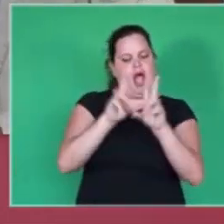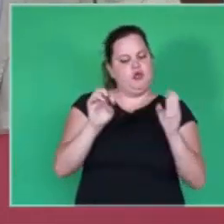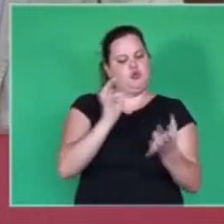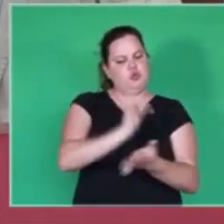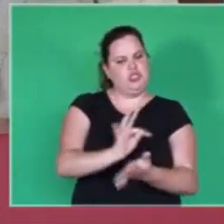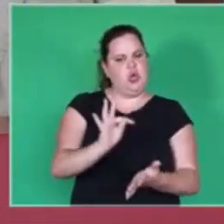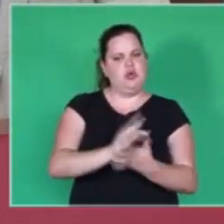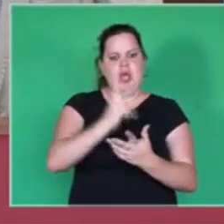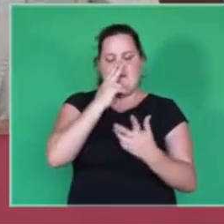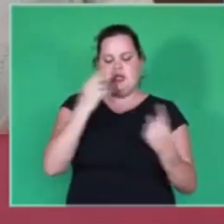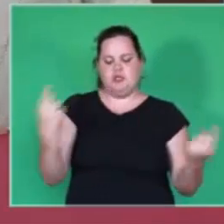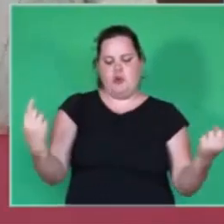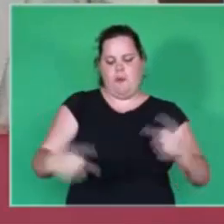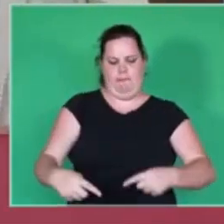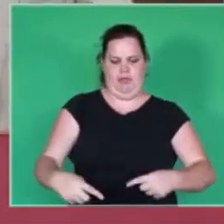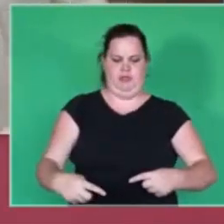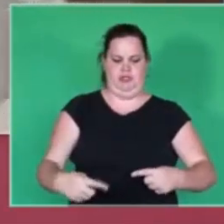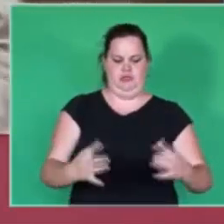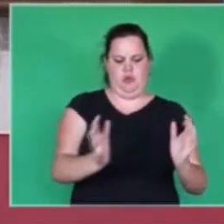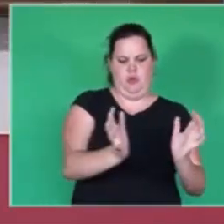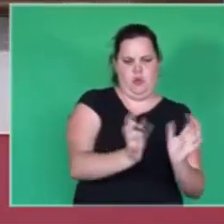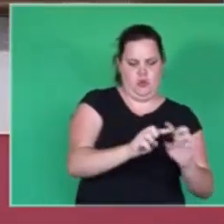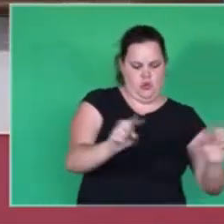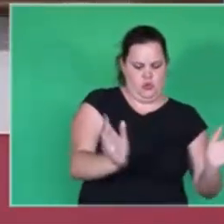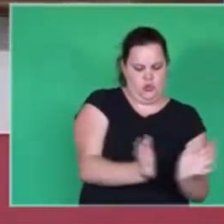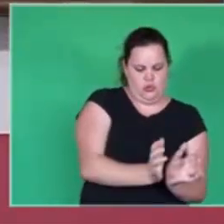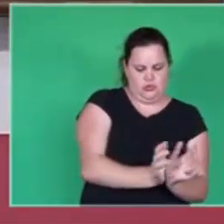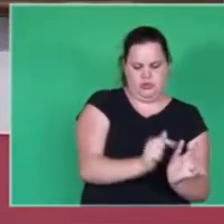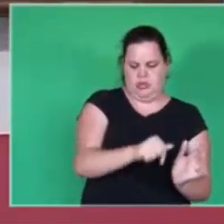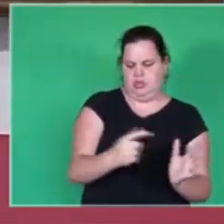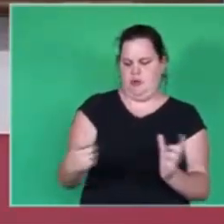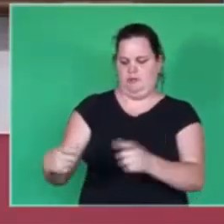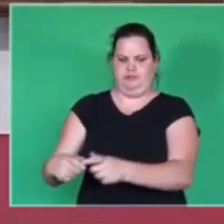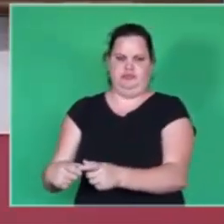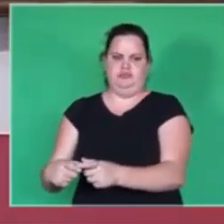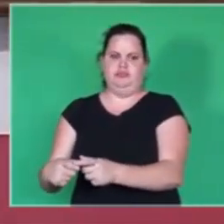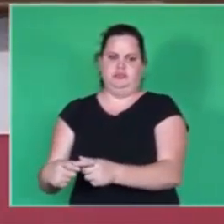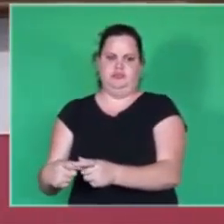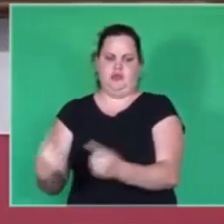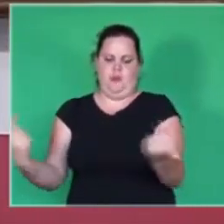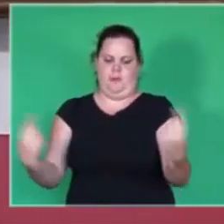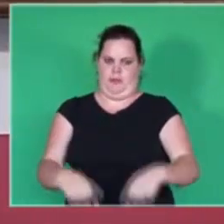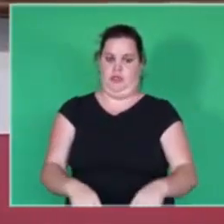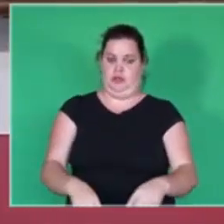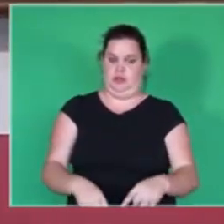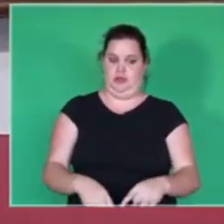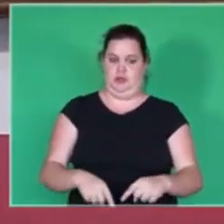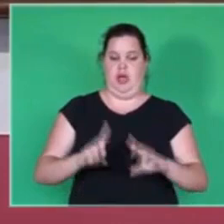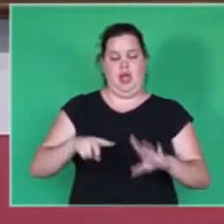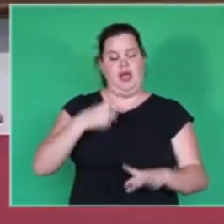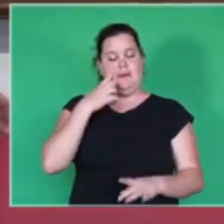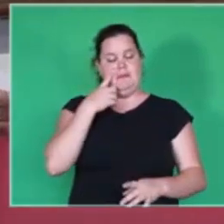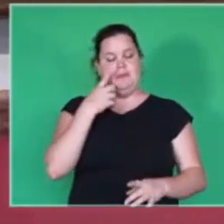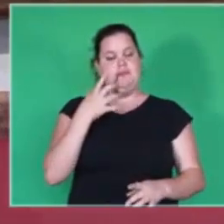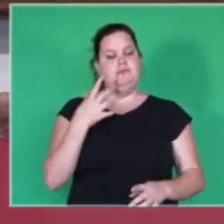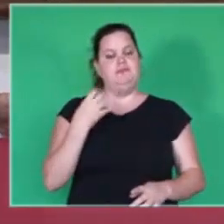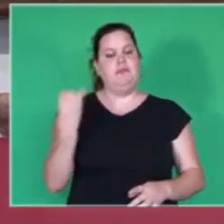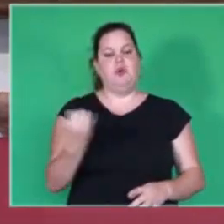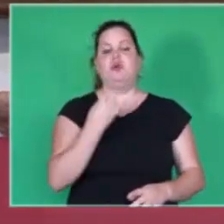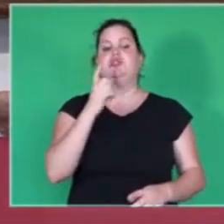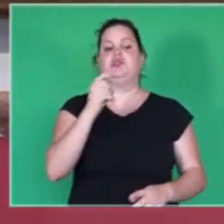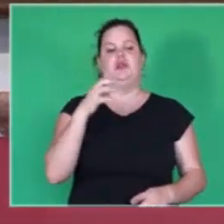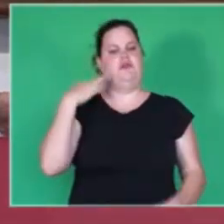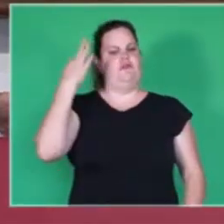competiu aqui. O que era importante, e o que é importante na filosofia, é que a filosofia